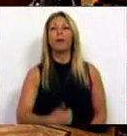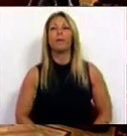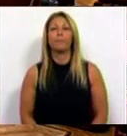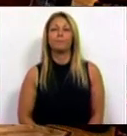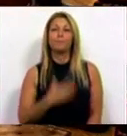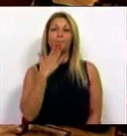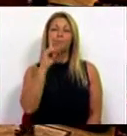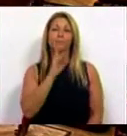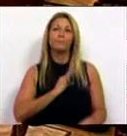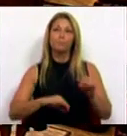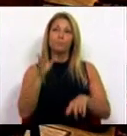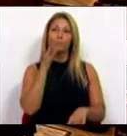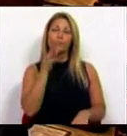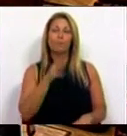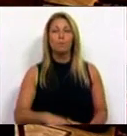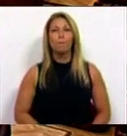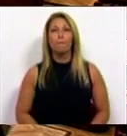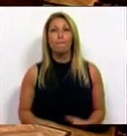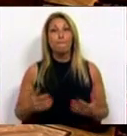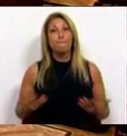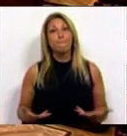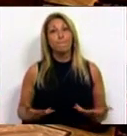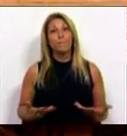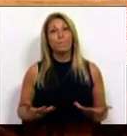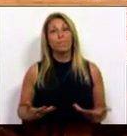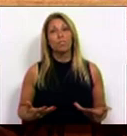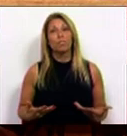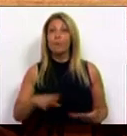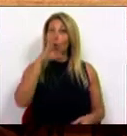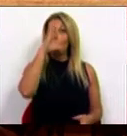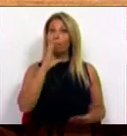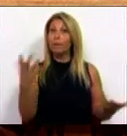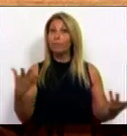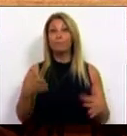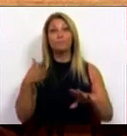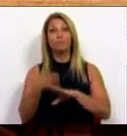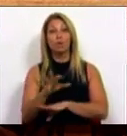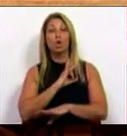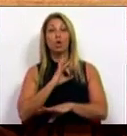Sra. Deputada. Tem a palavra o Governo, através do Sr.